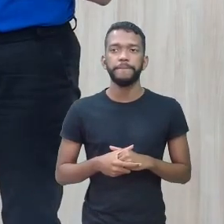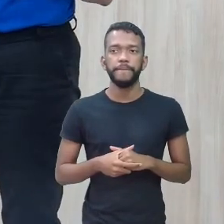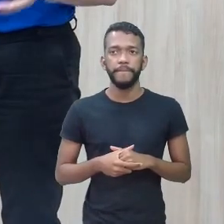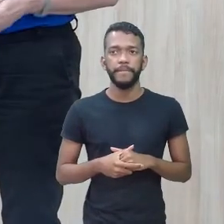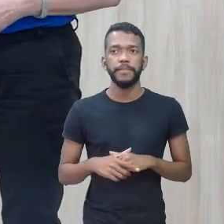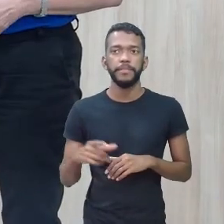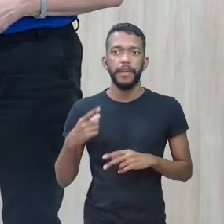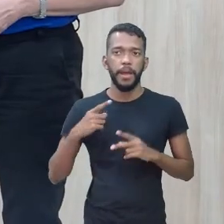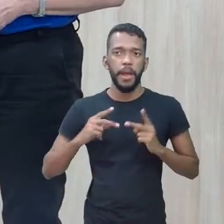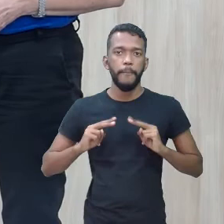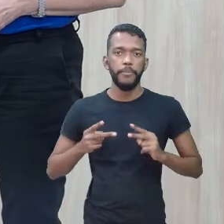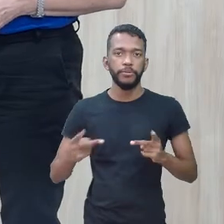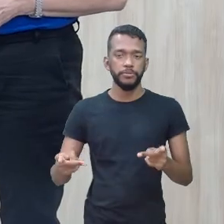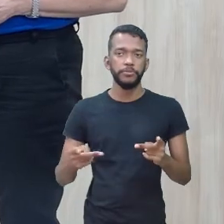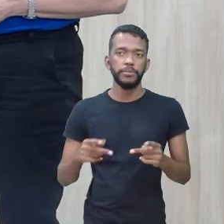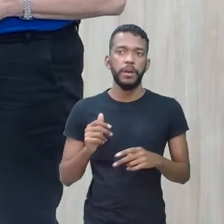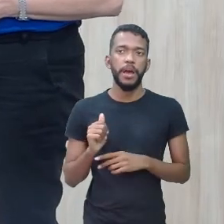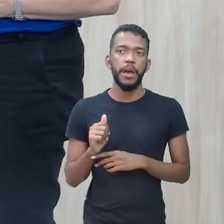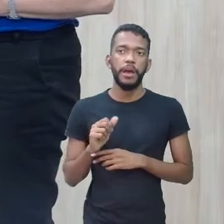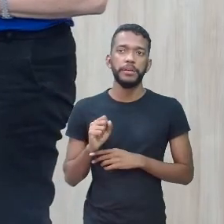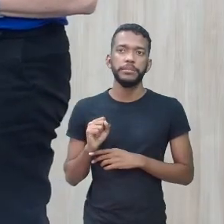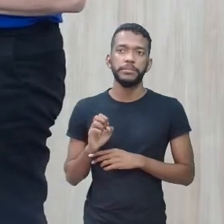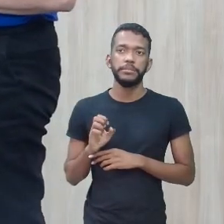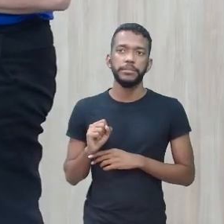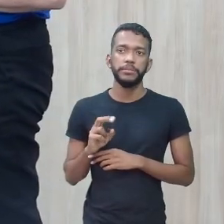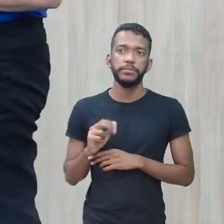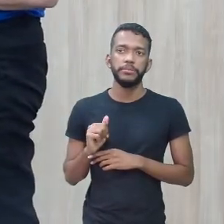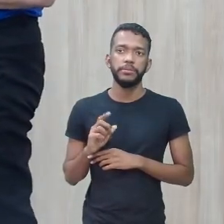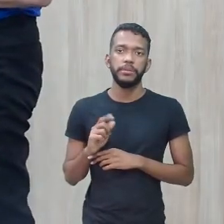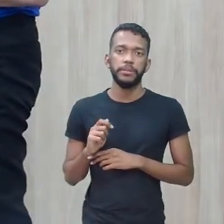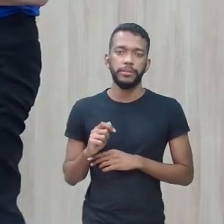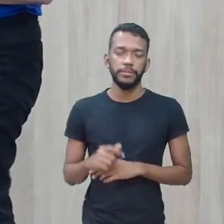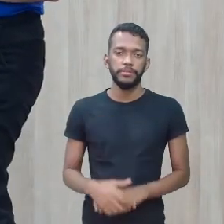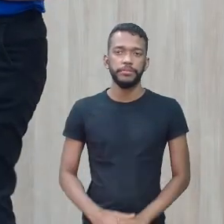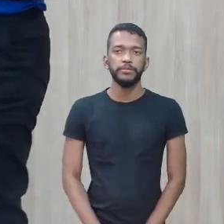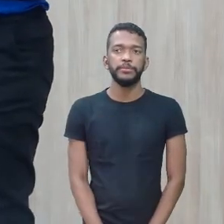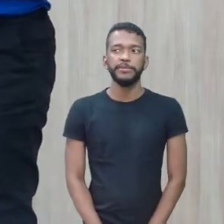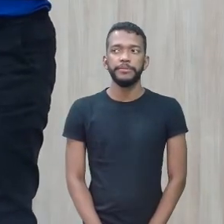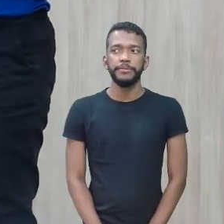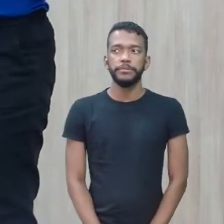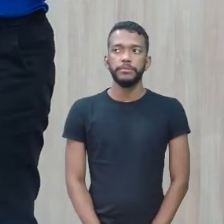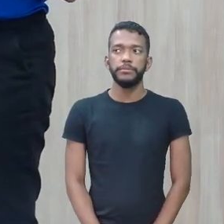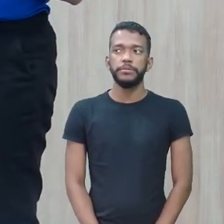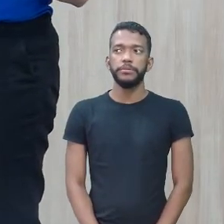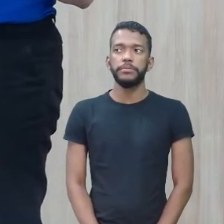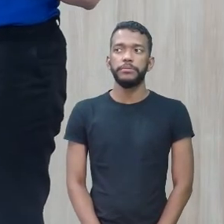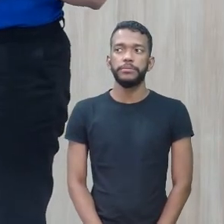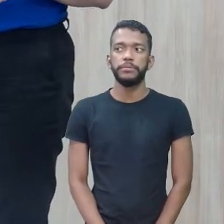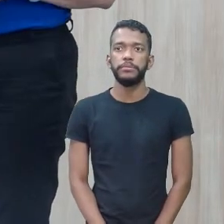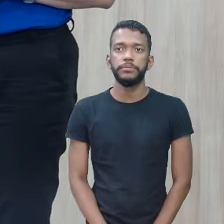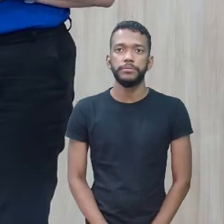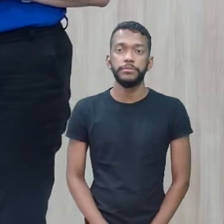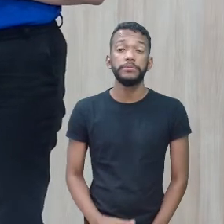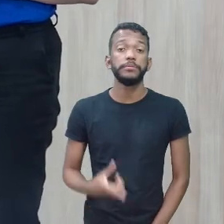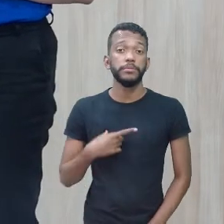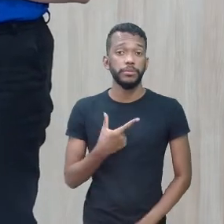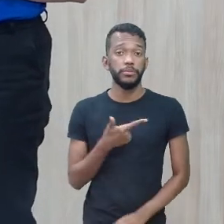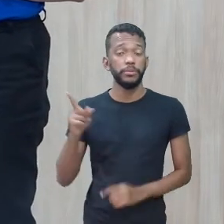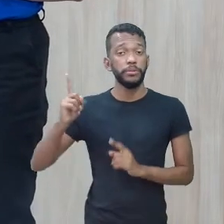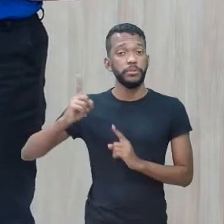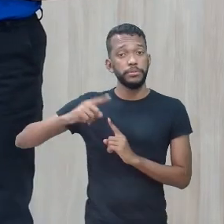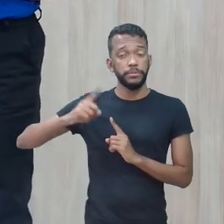Nessa reprodução assexuada que nós vimos. Esse é outro tipo de